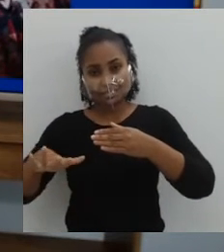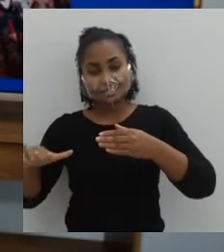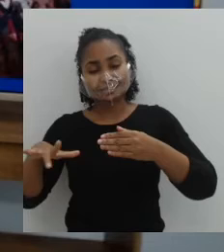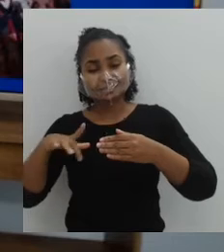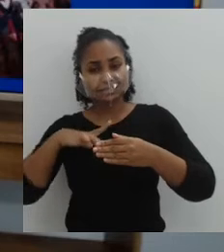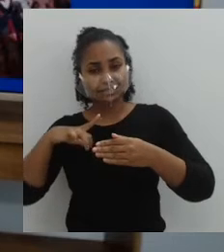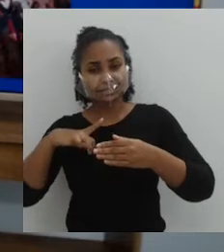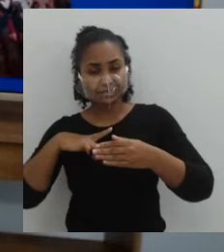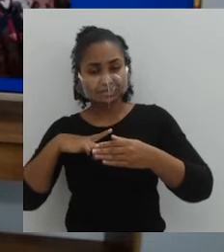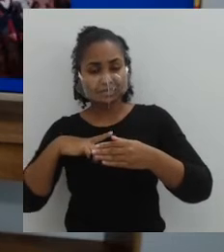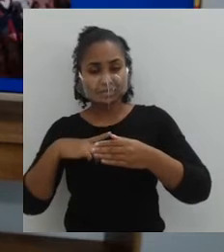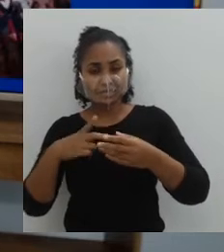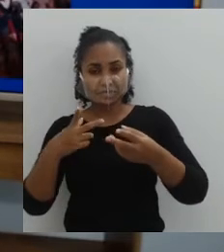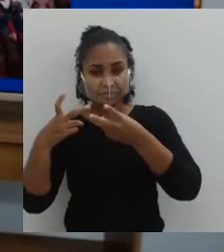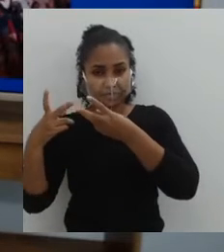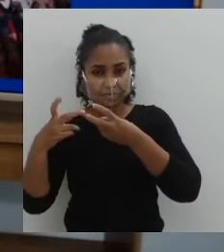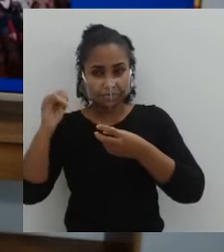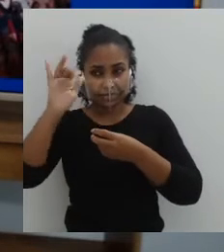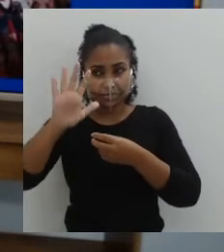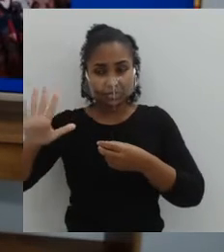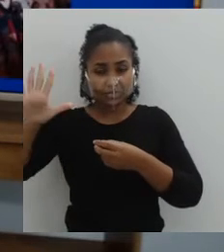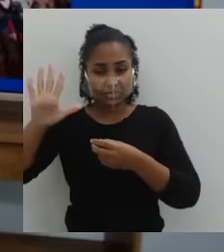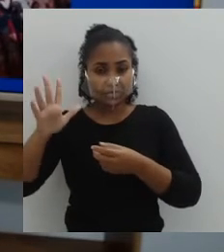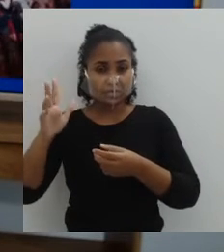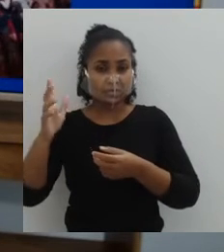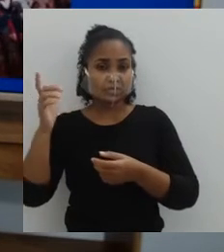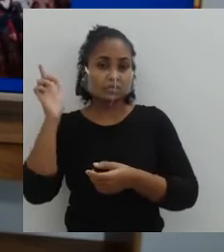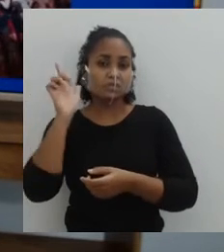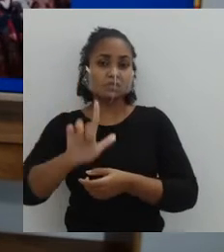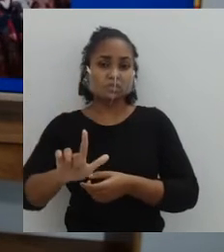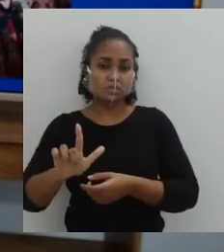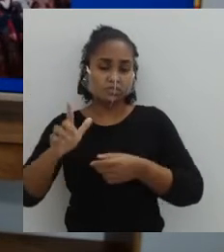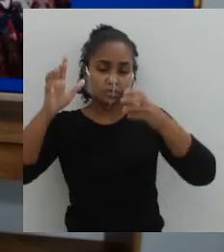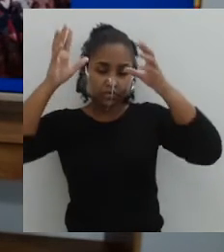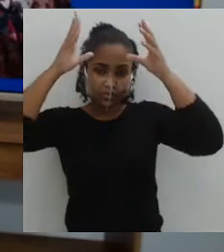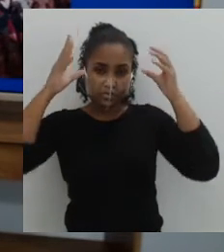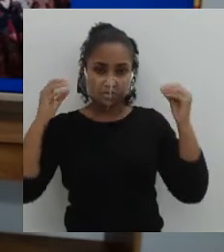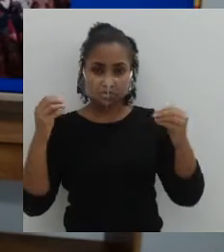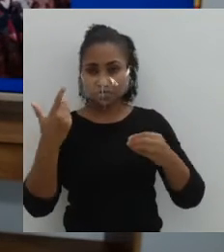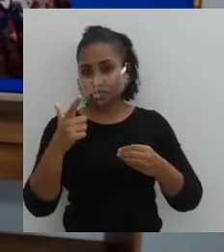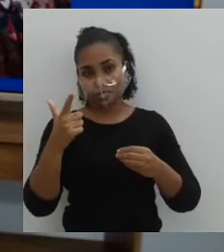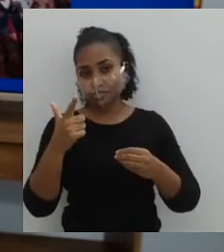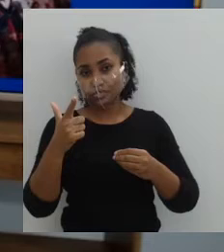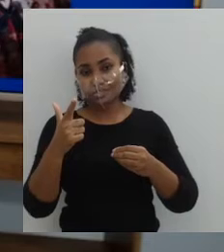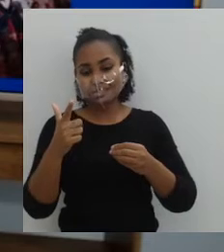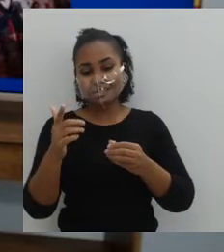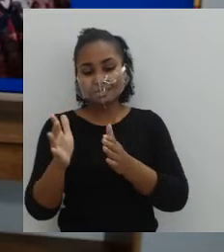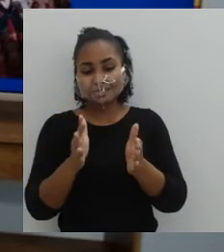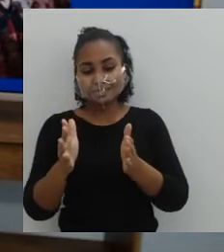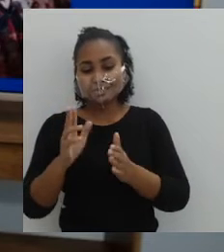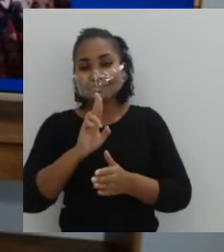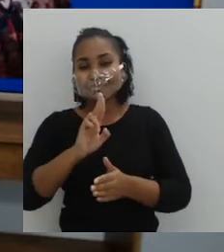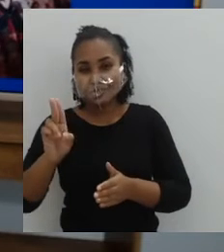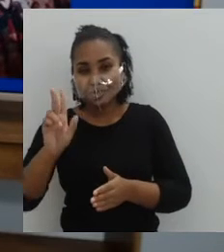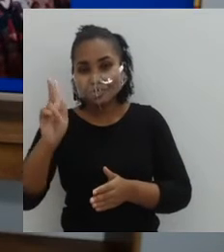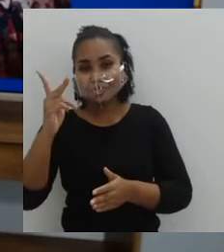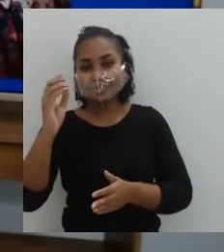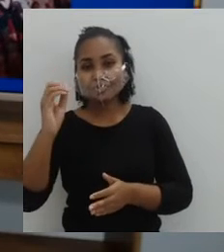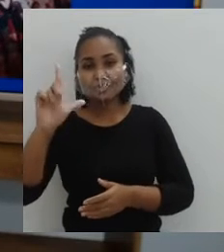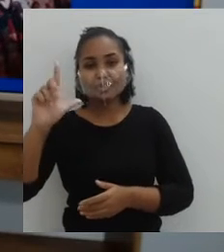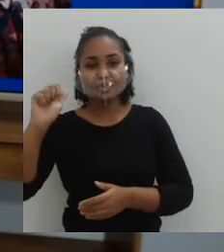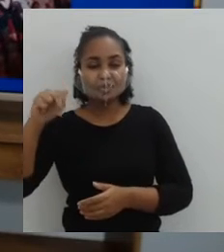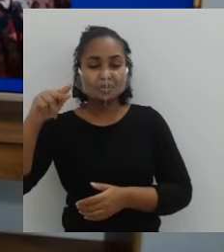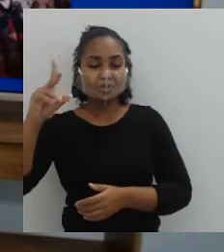no qual vai pertencer a Espanha na Europa, é a Holanda, que ainda não tem o nome de Holanda, tá certo? A Holanda não tem esse nome